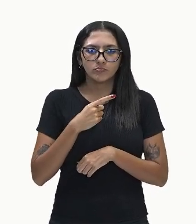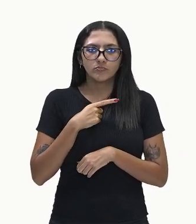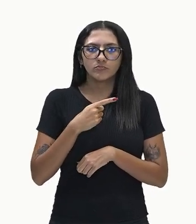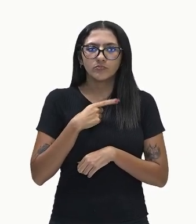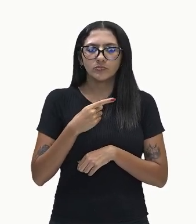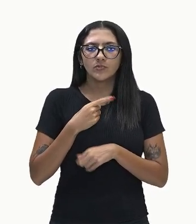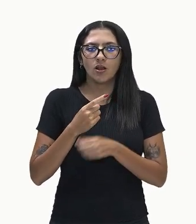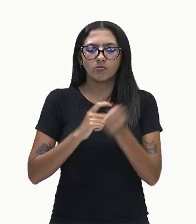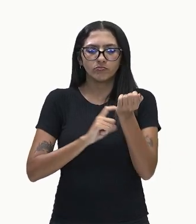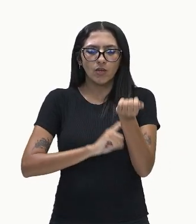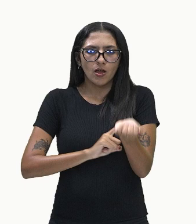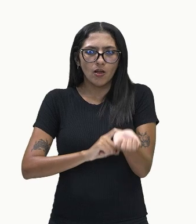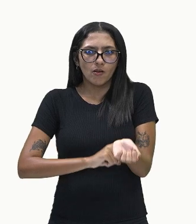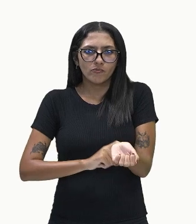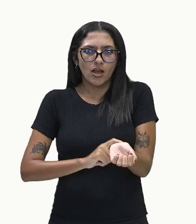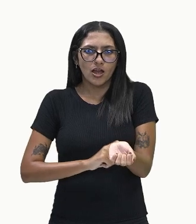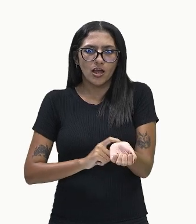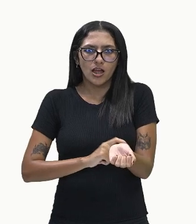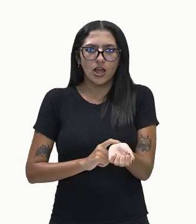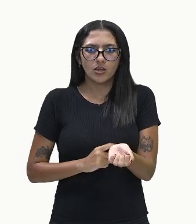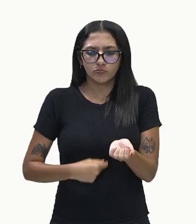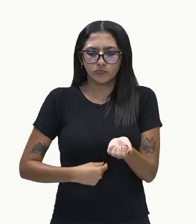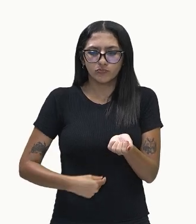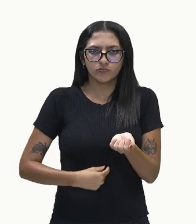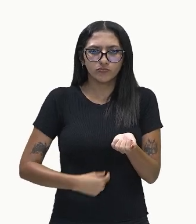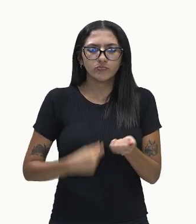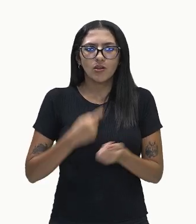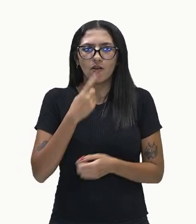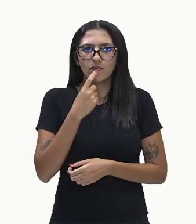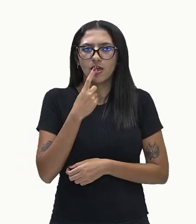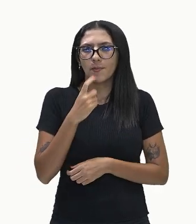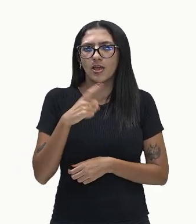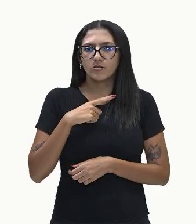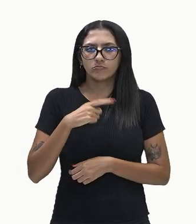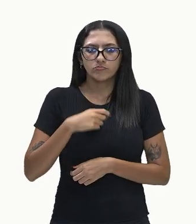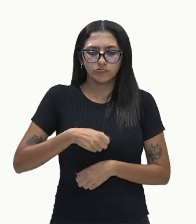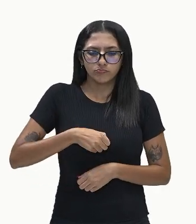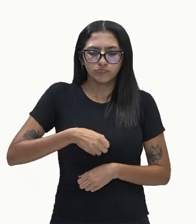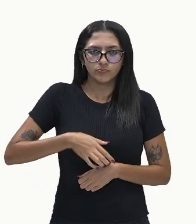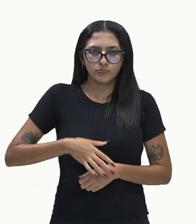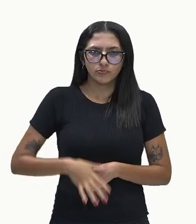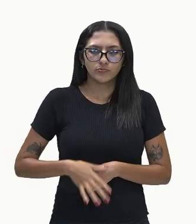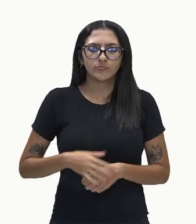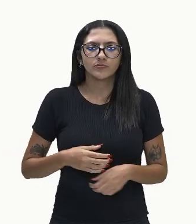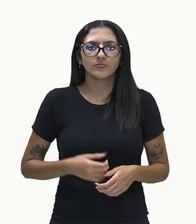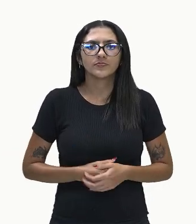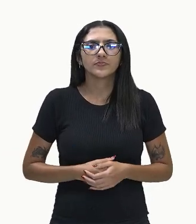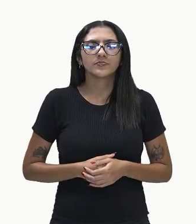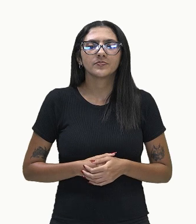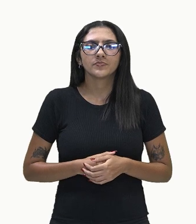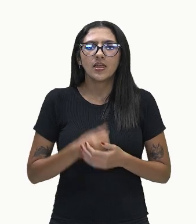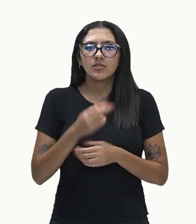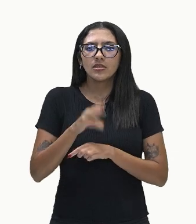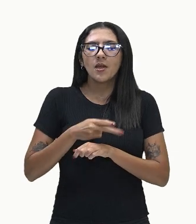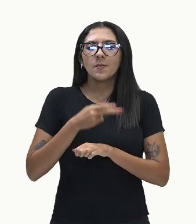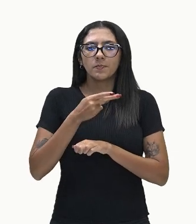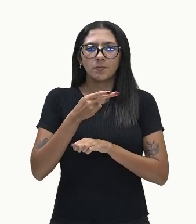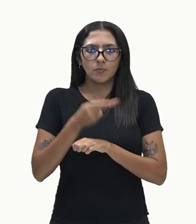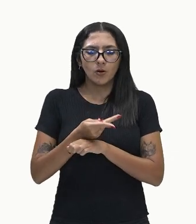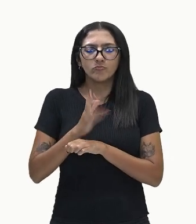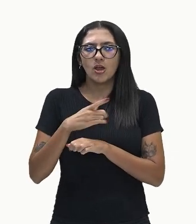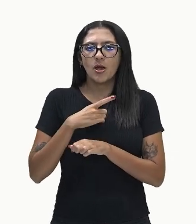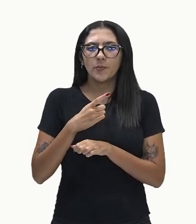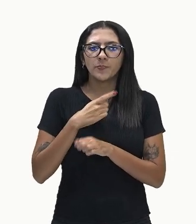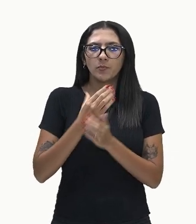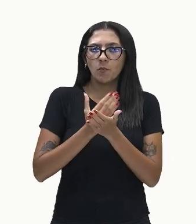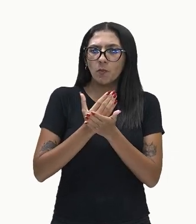lá sanguíneos e descer pelo seu canal vaginal. Depois disso, quando iniciou